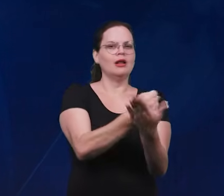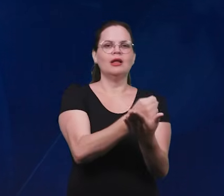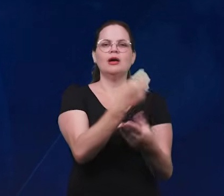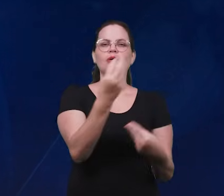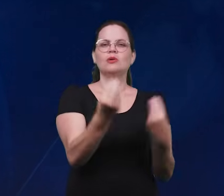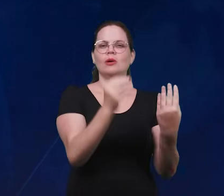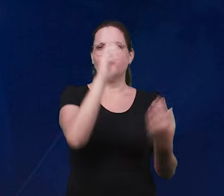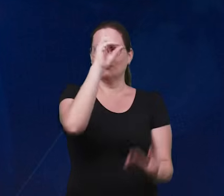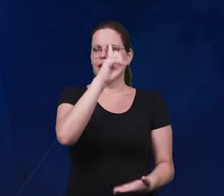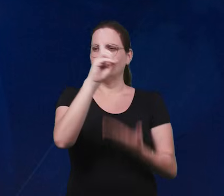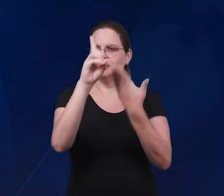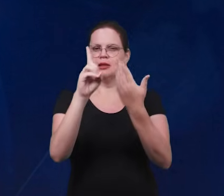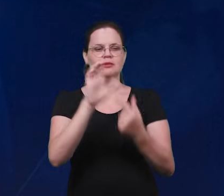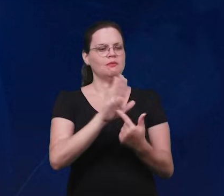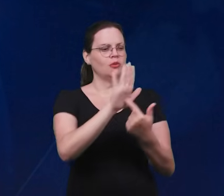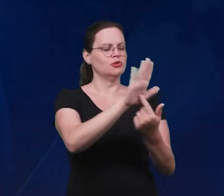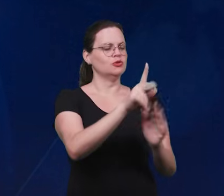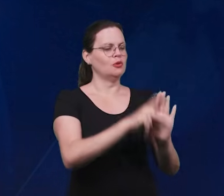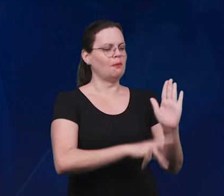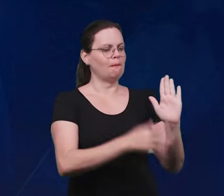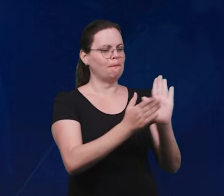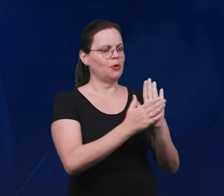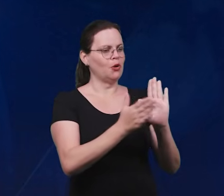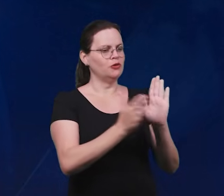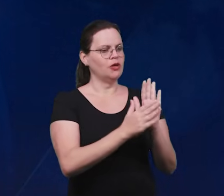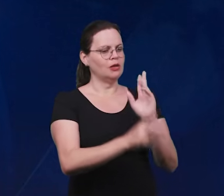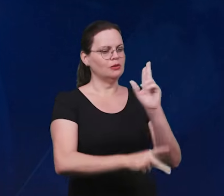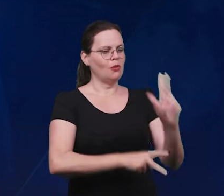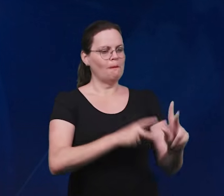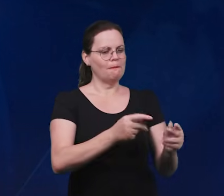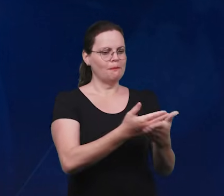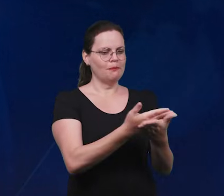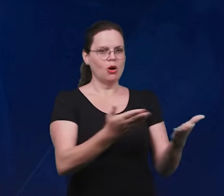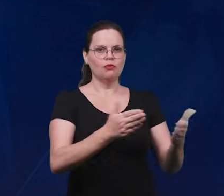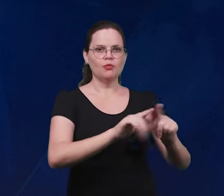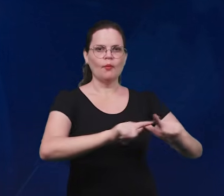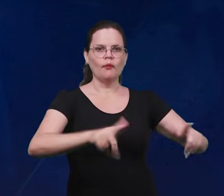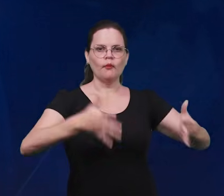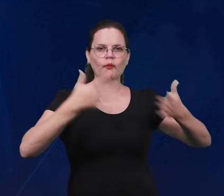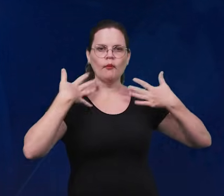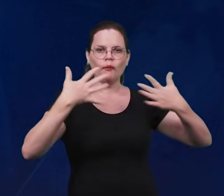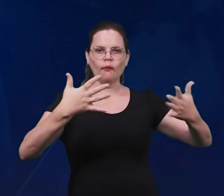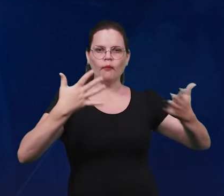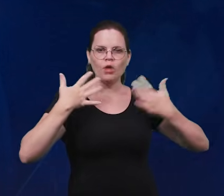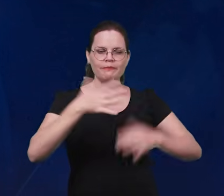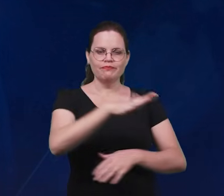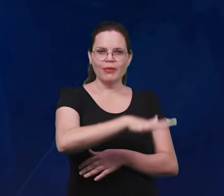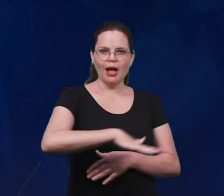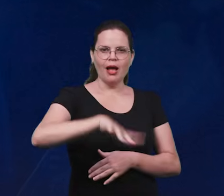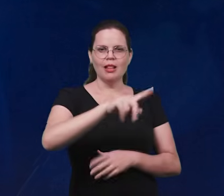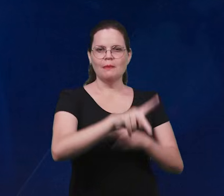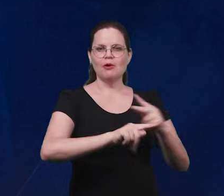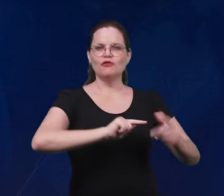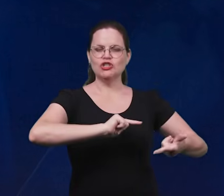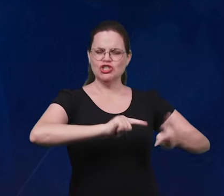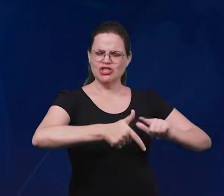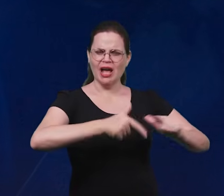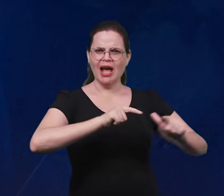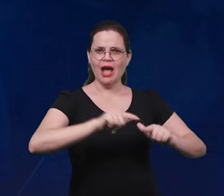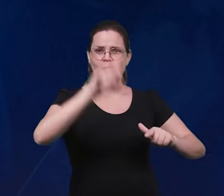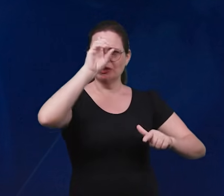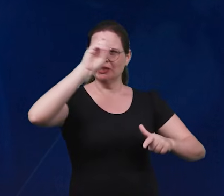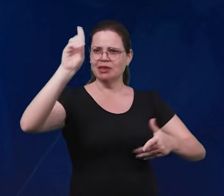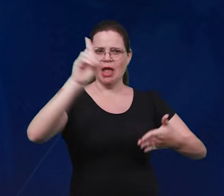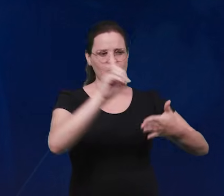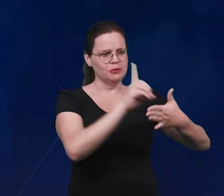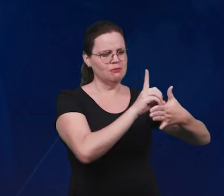continuidade ao projeto de conduzir o seu povo, o povo da velha aliança, lá pelo deserto, desde o